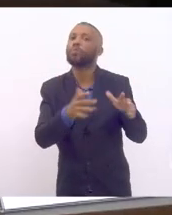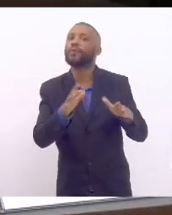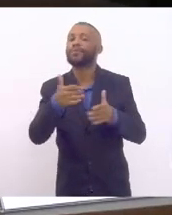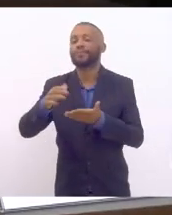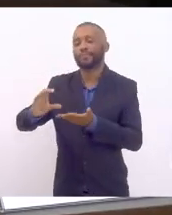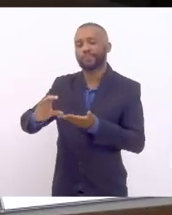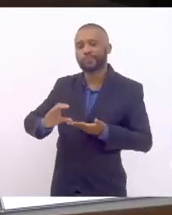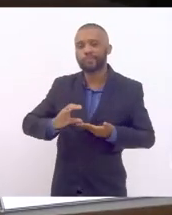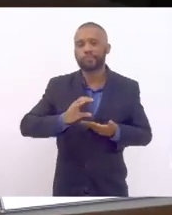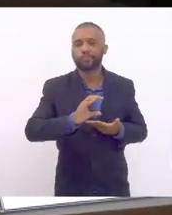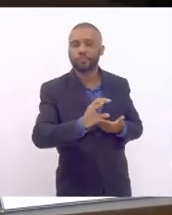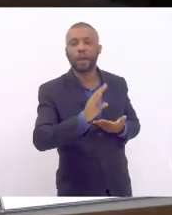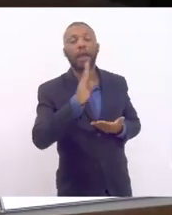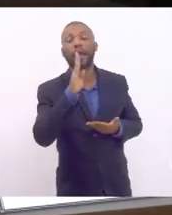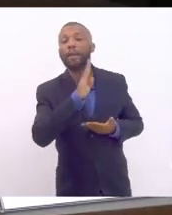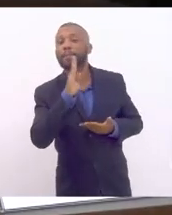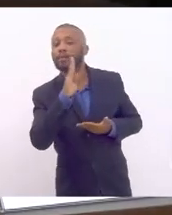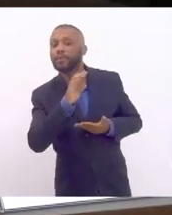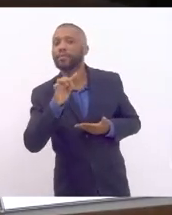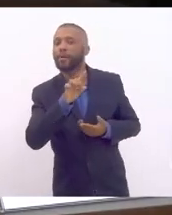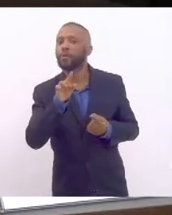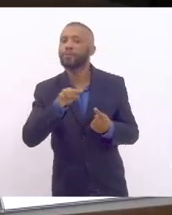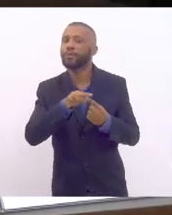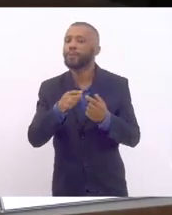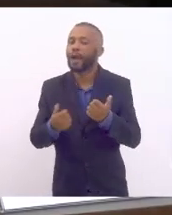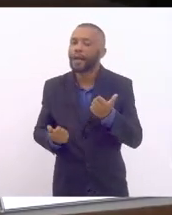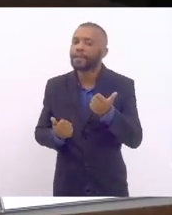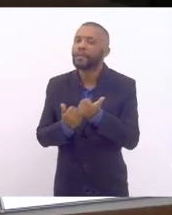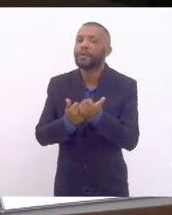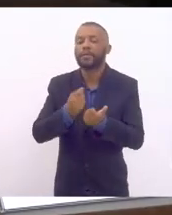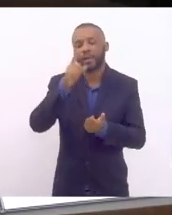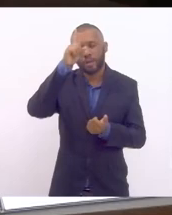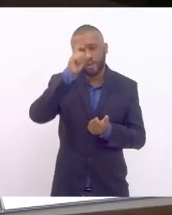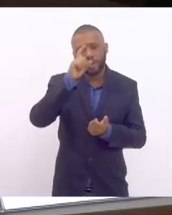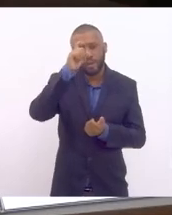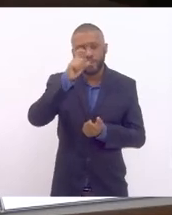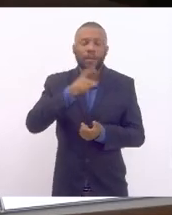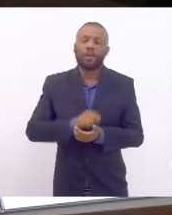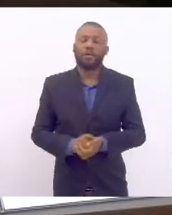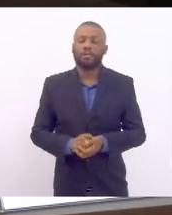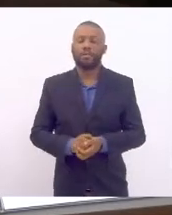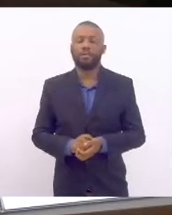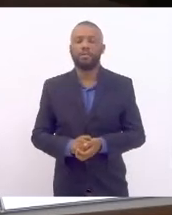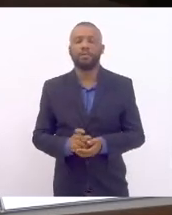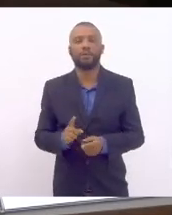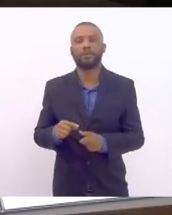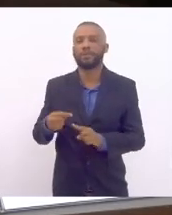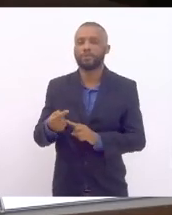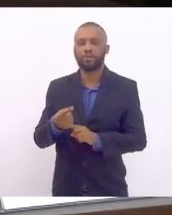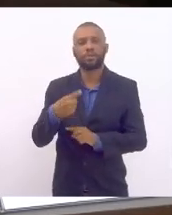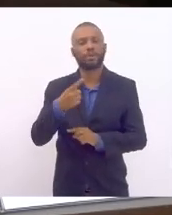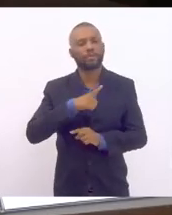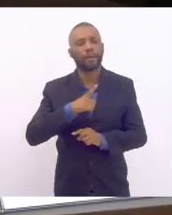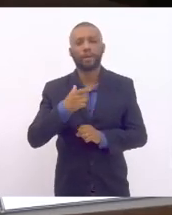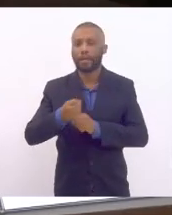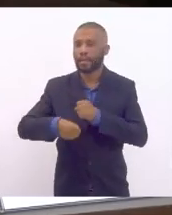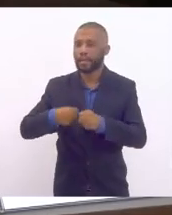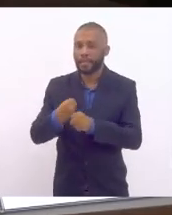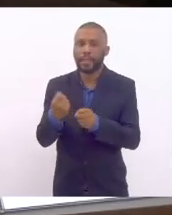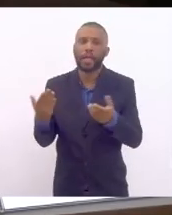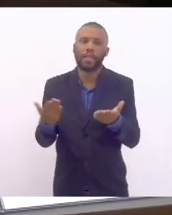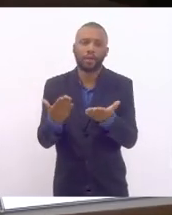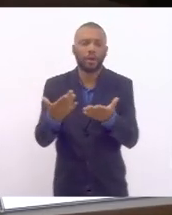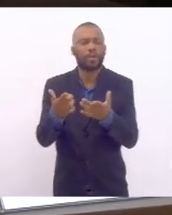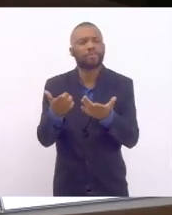alguns recursos emergenciais para assistência hospitalar depois disso convivemos um nesse ano então